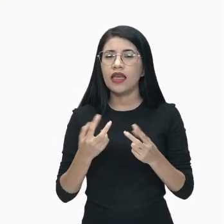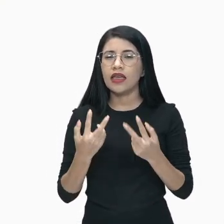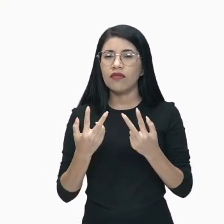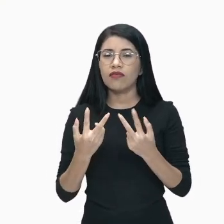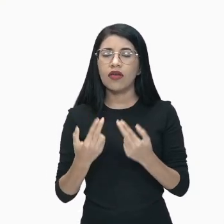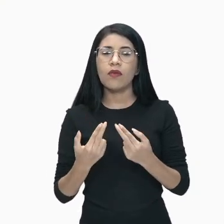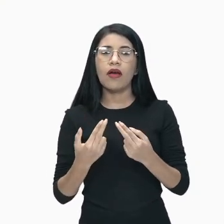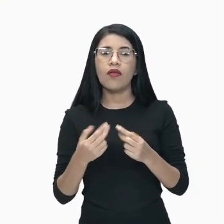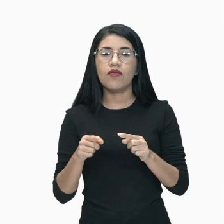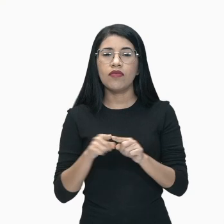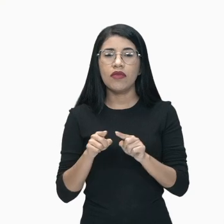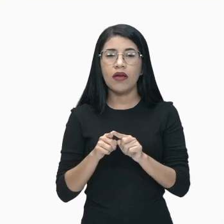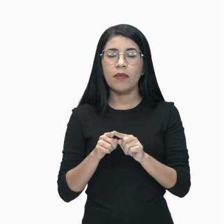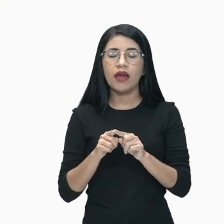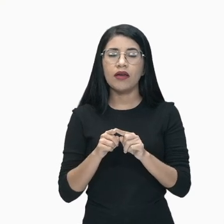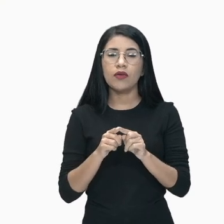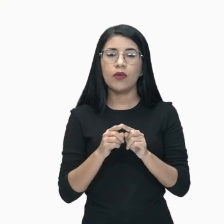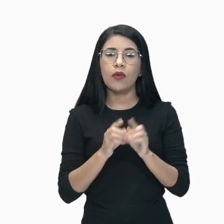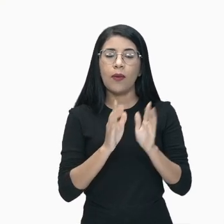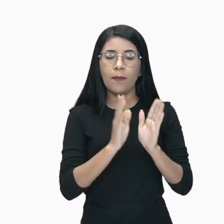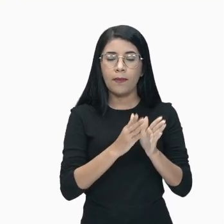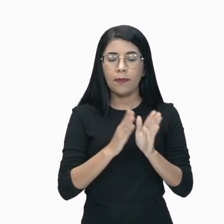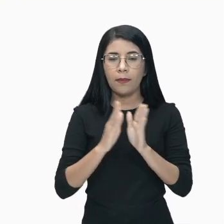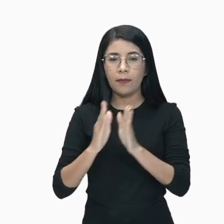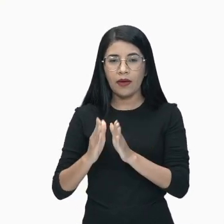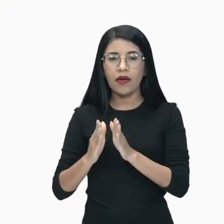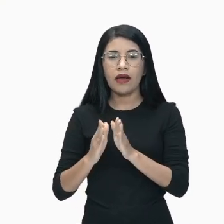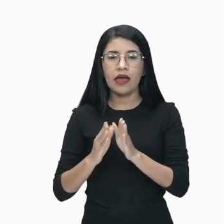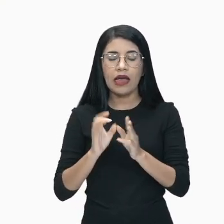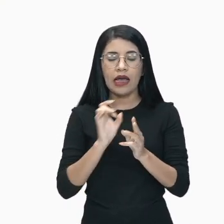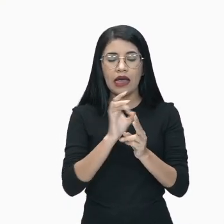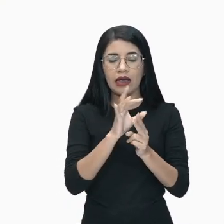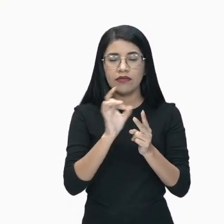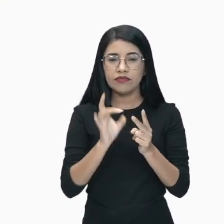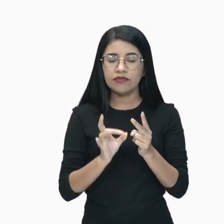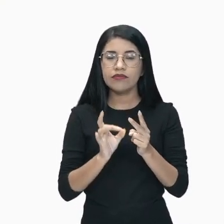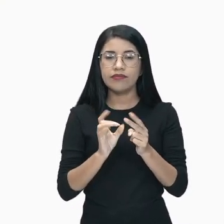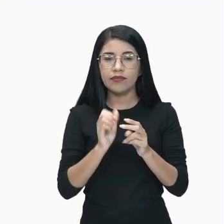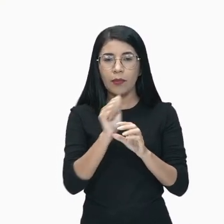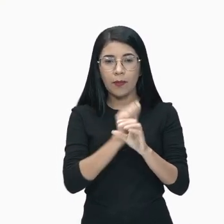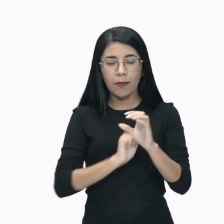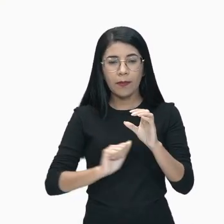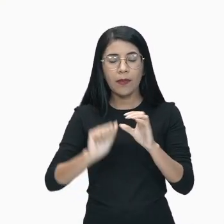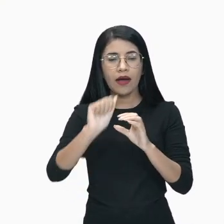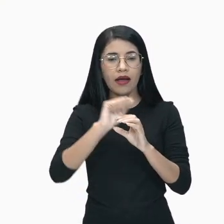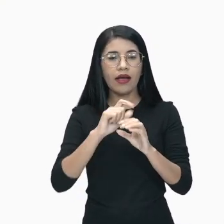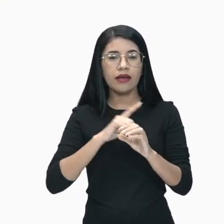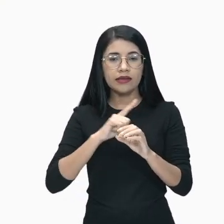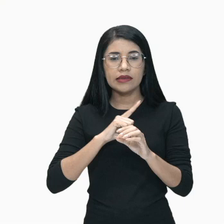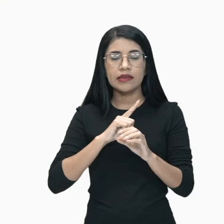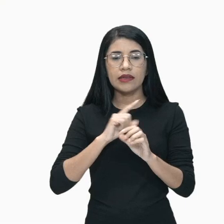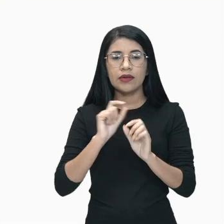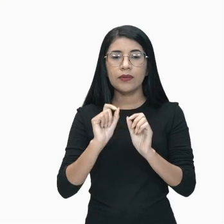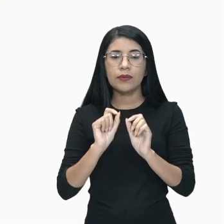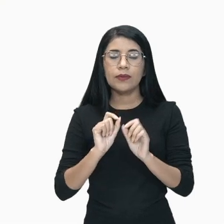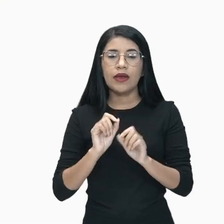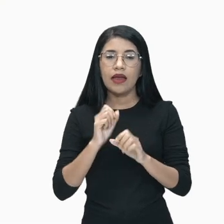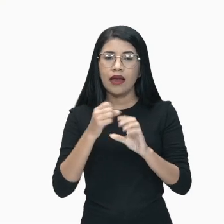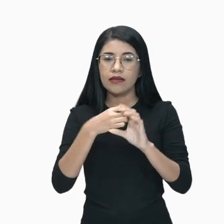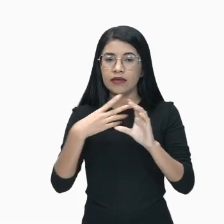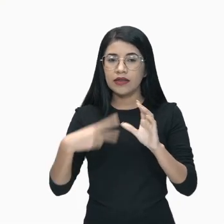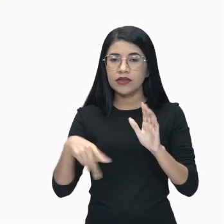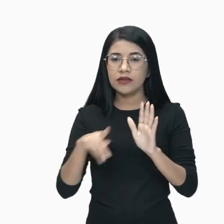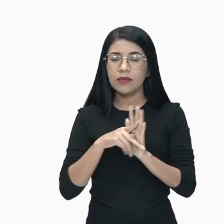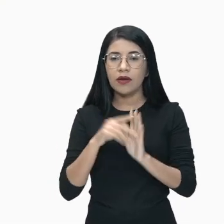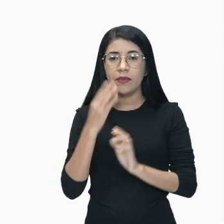produto dos módulos de cada carga, aqui, ó, como está na equação.